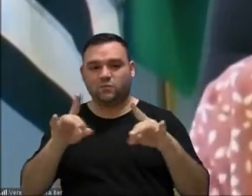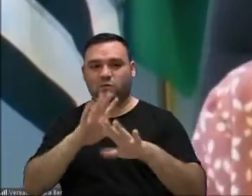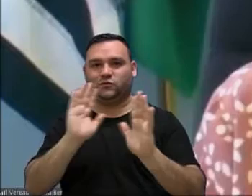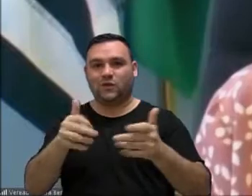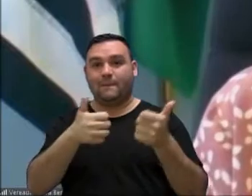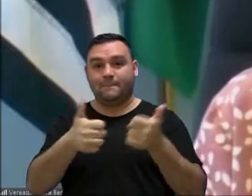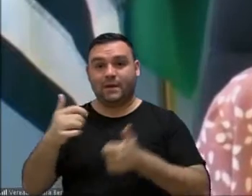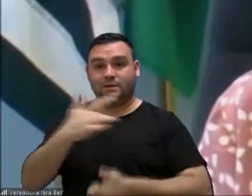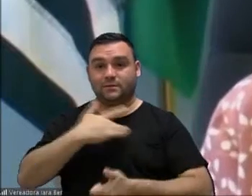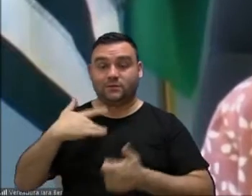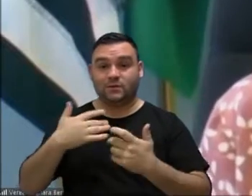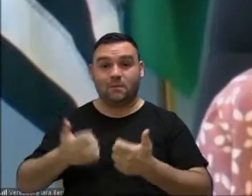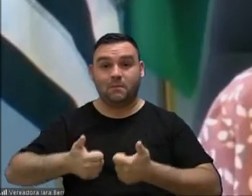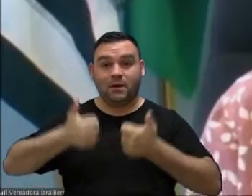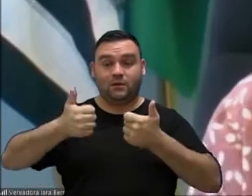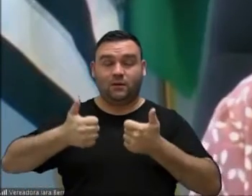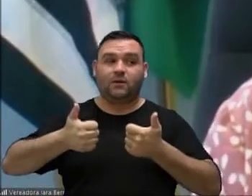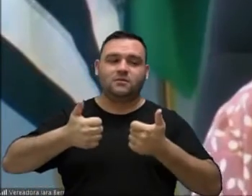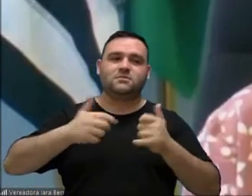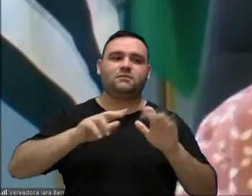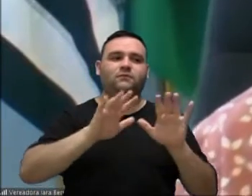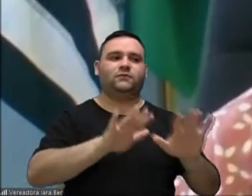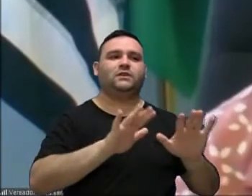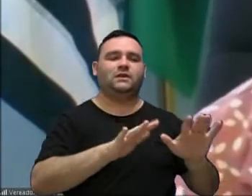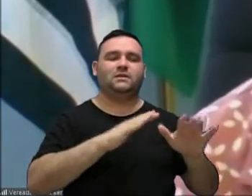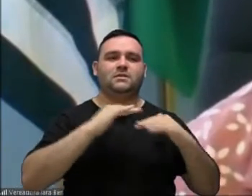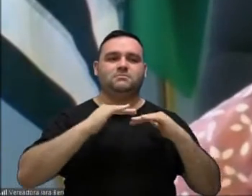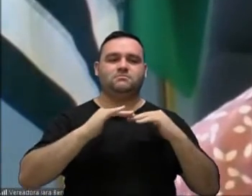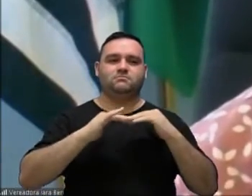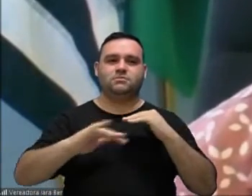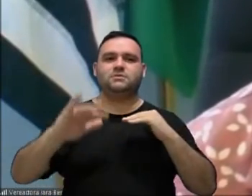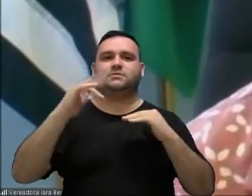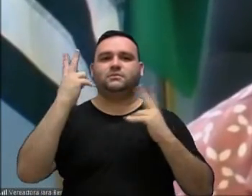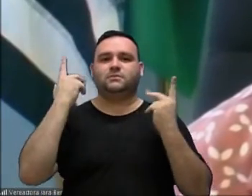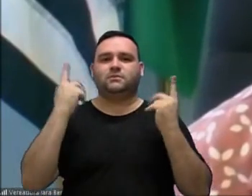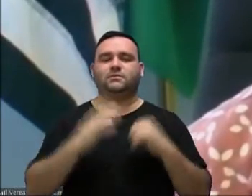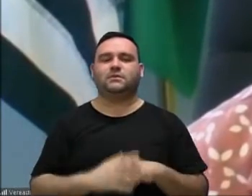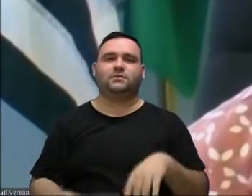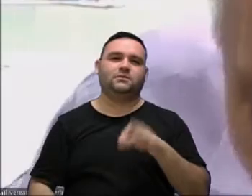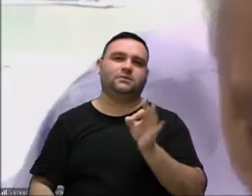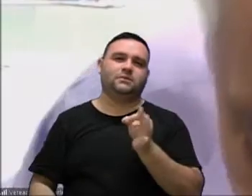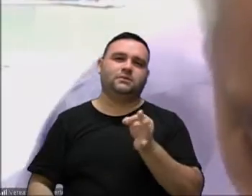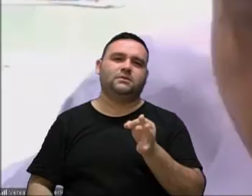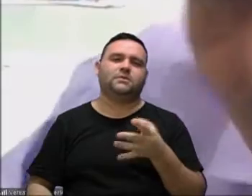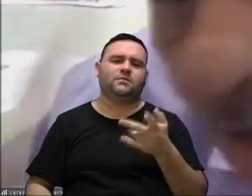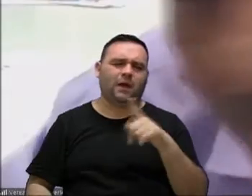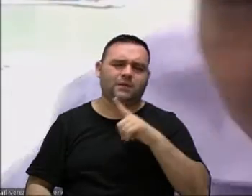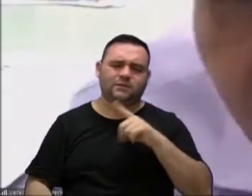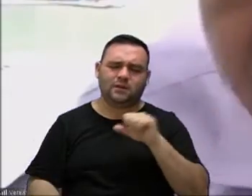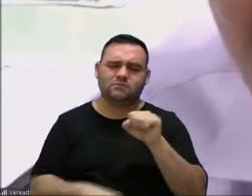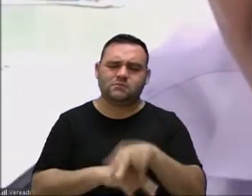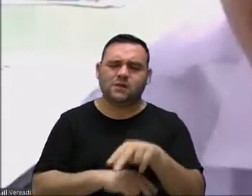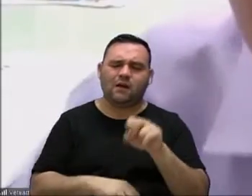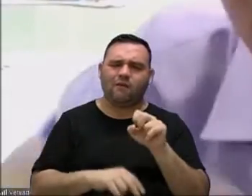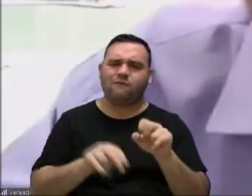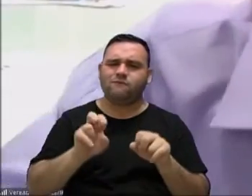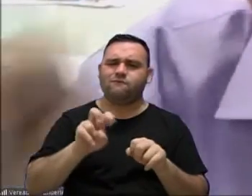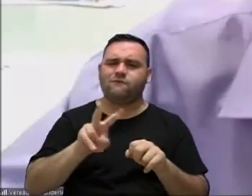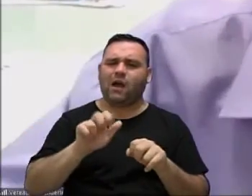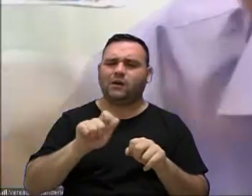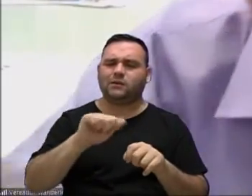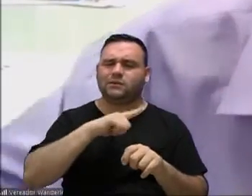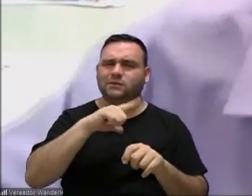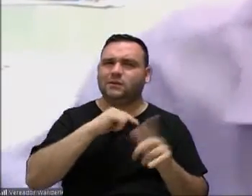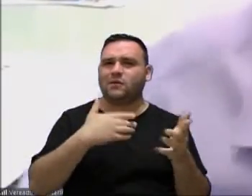o paciente está com uma situação menos grave, de estabilização só. Sim, mas tinha vaga, em qualquer hospital tinha